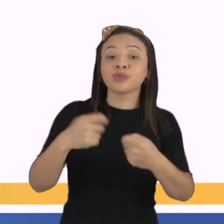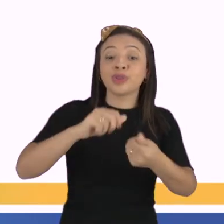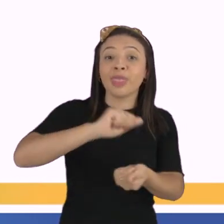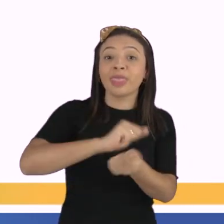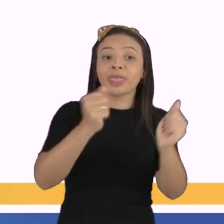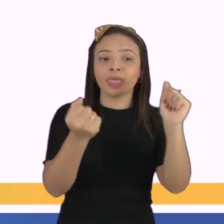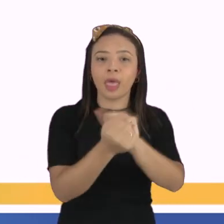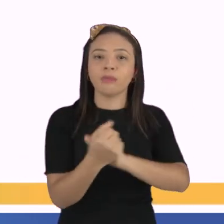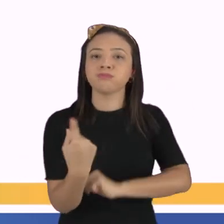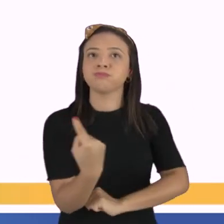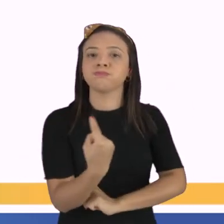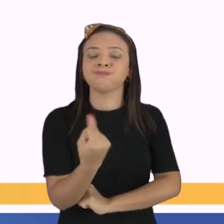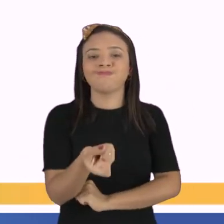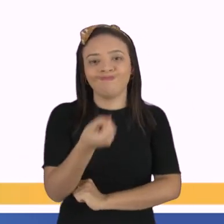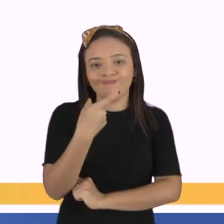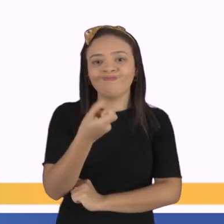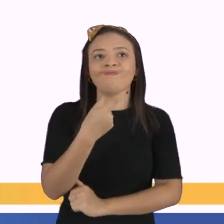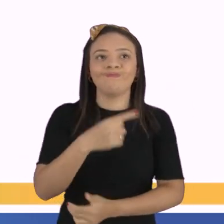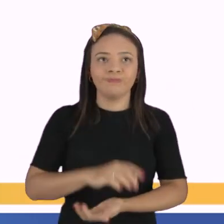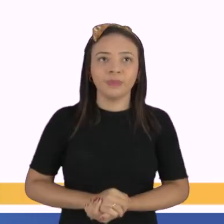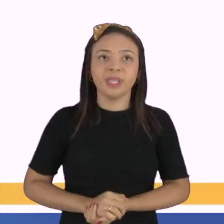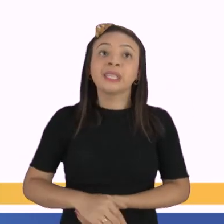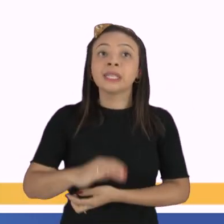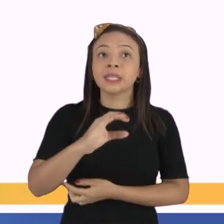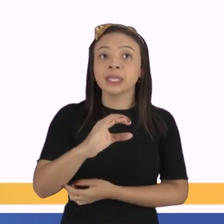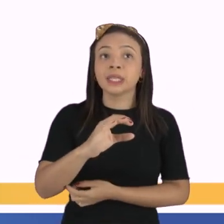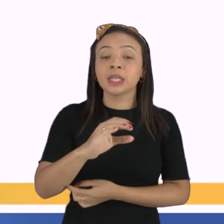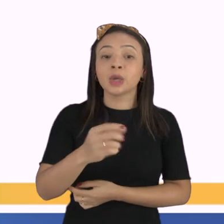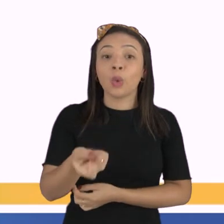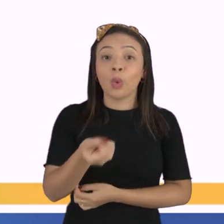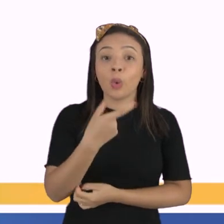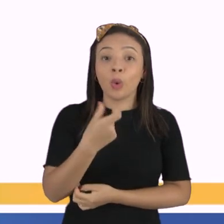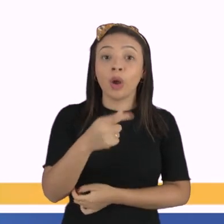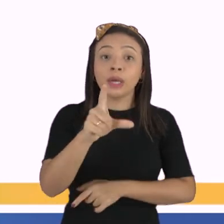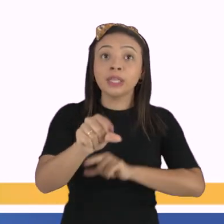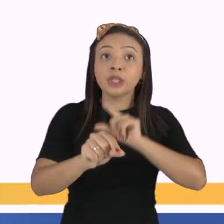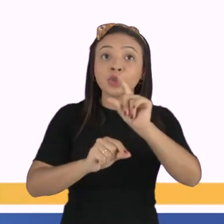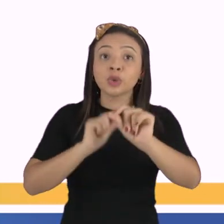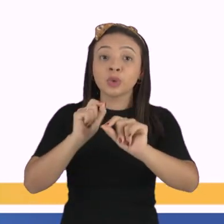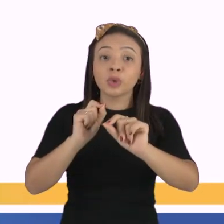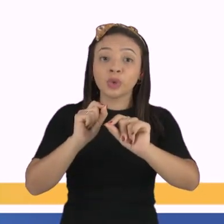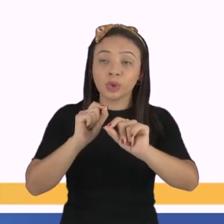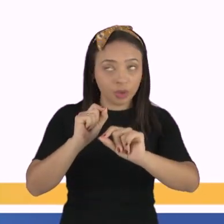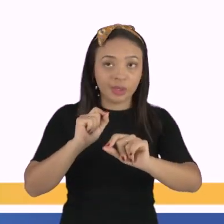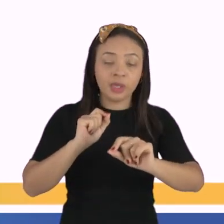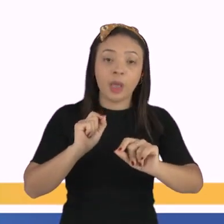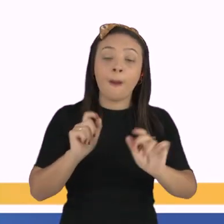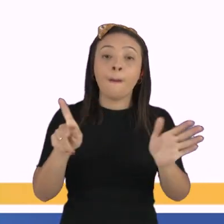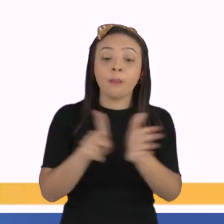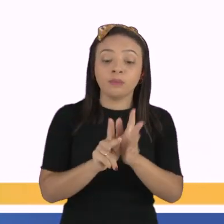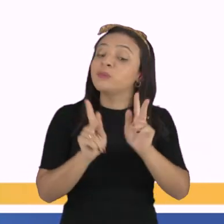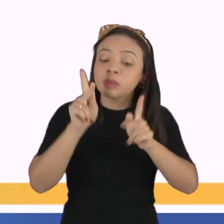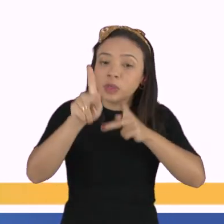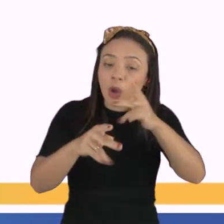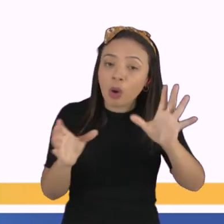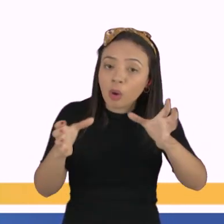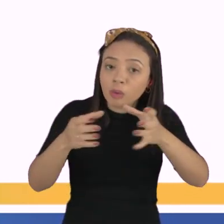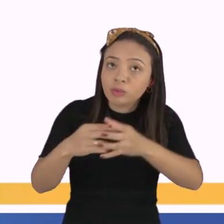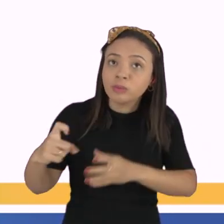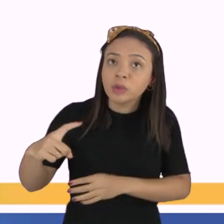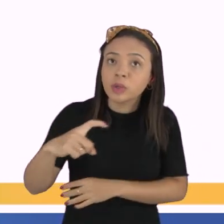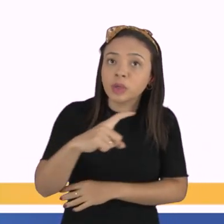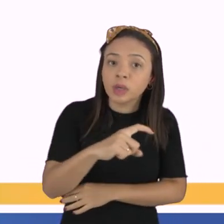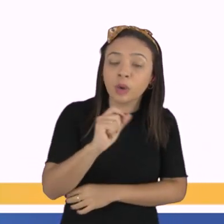adaptarem individualmente ao antibiótico. Letra C, o antibiótico selecionar na população bacteriana